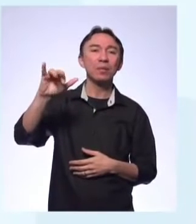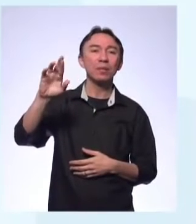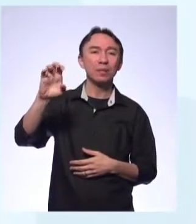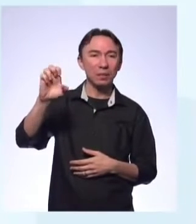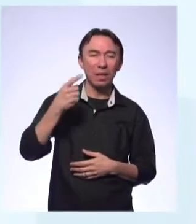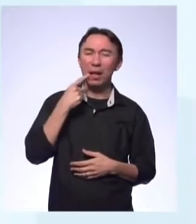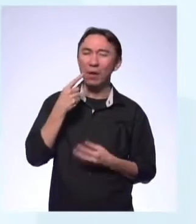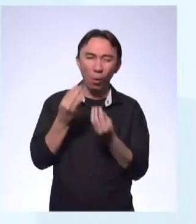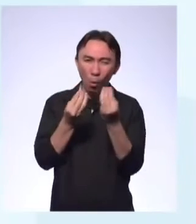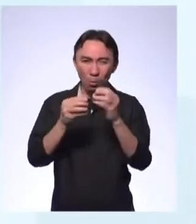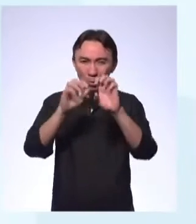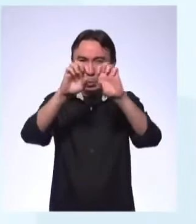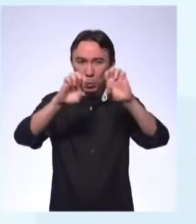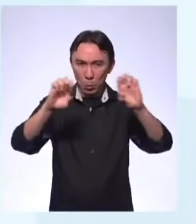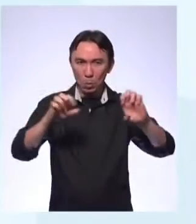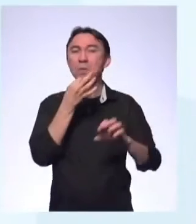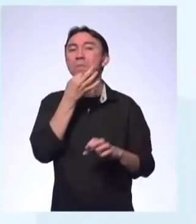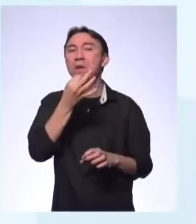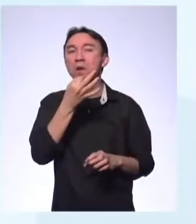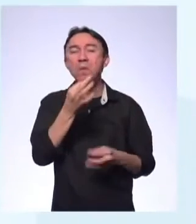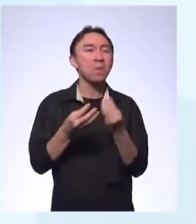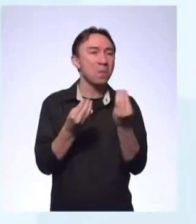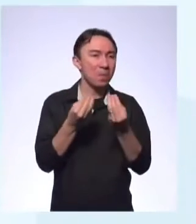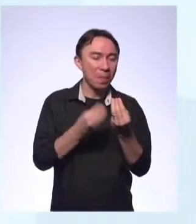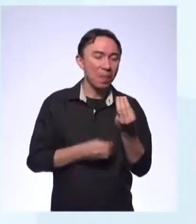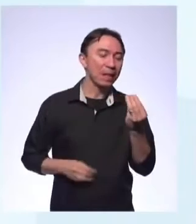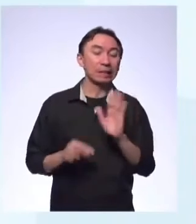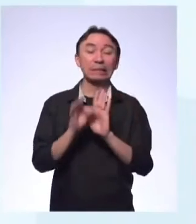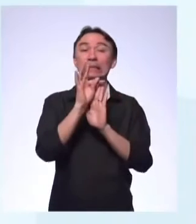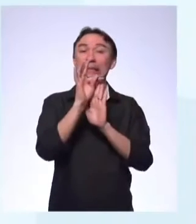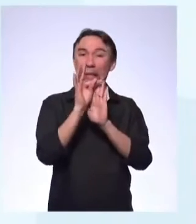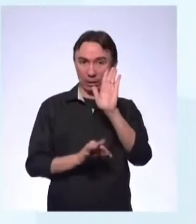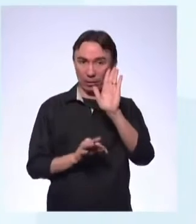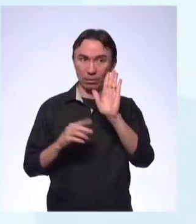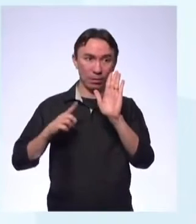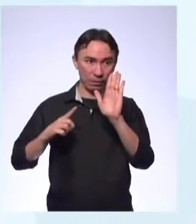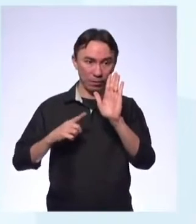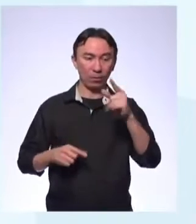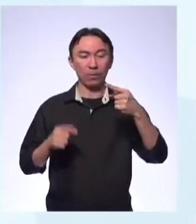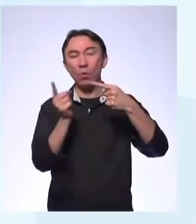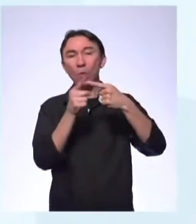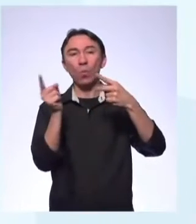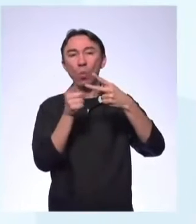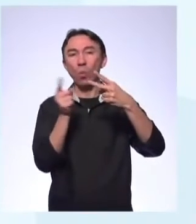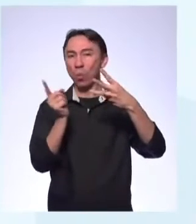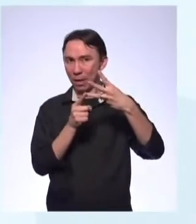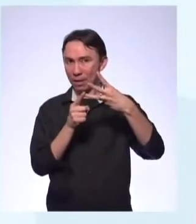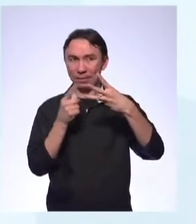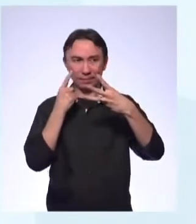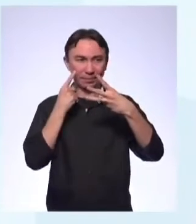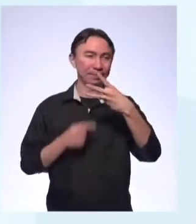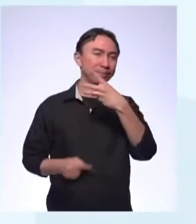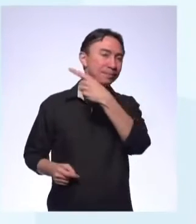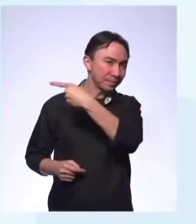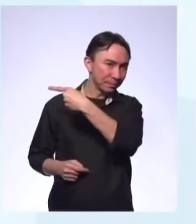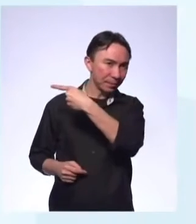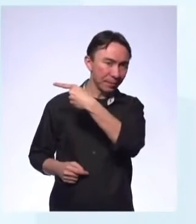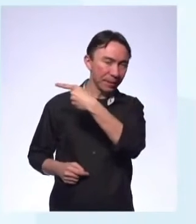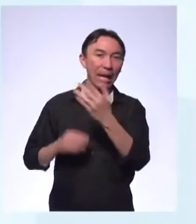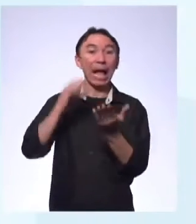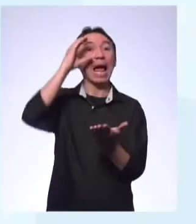o artigo de opinião dela o texto de opinião que a gente leu ele teve essas três etapas a essas três estruturas a